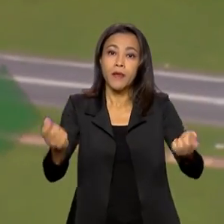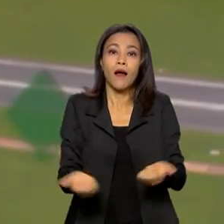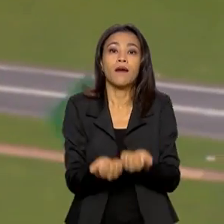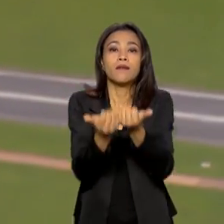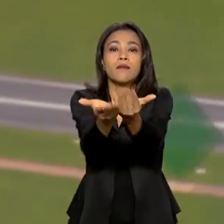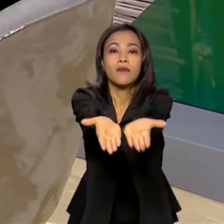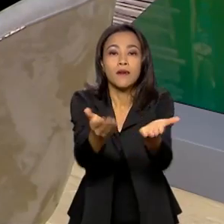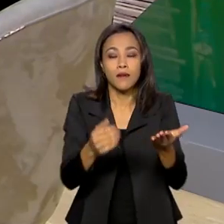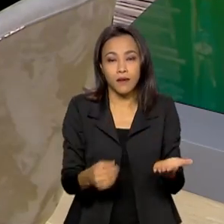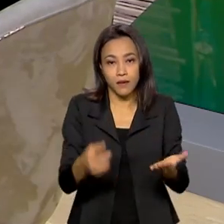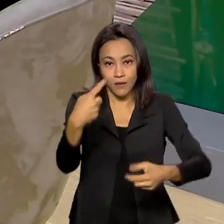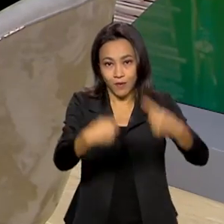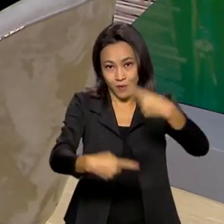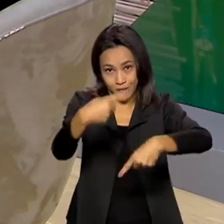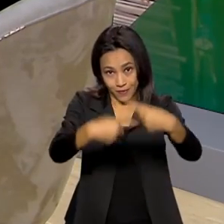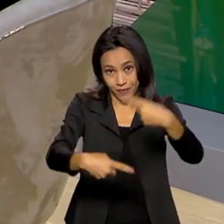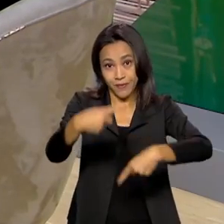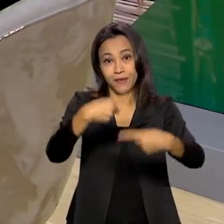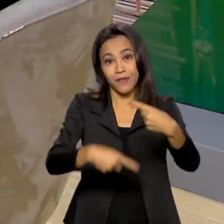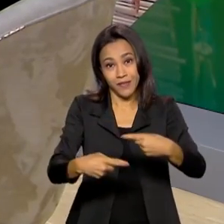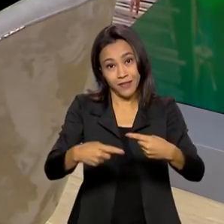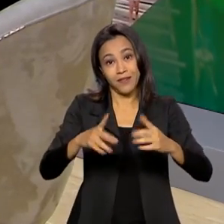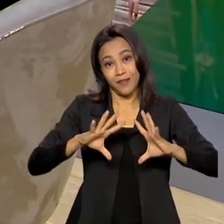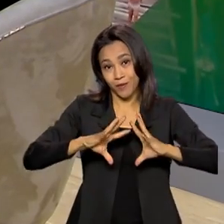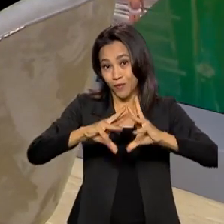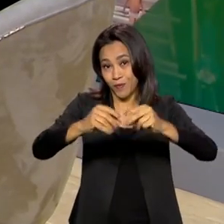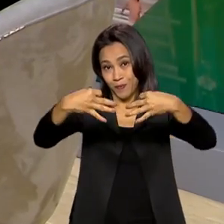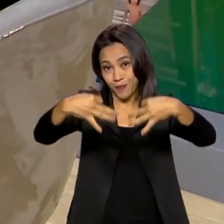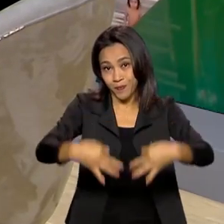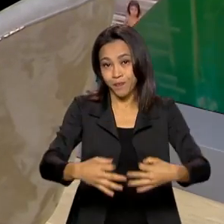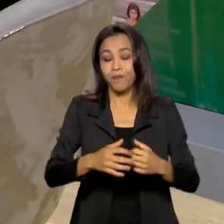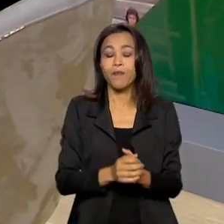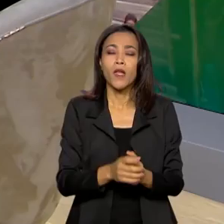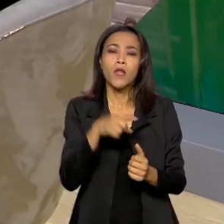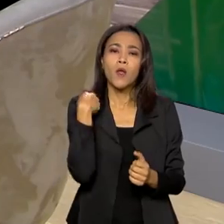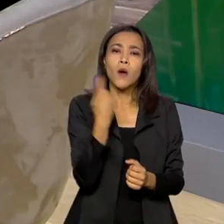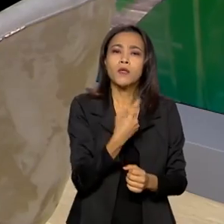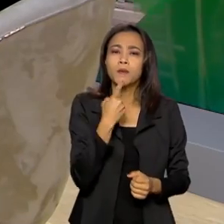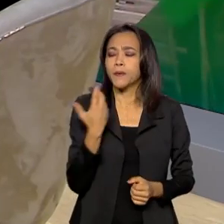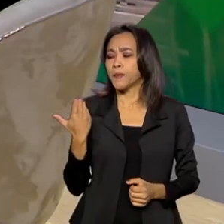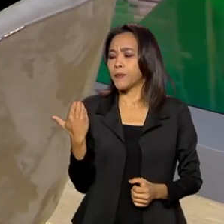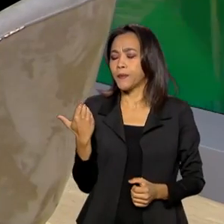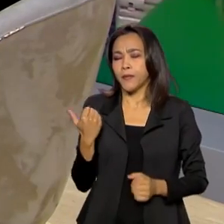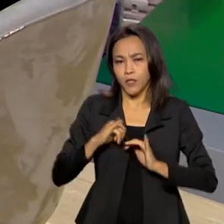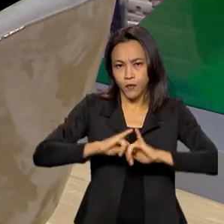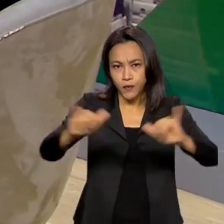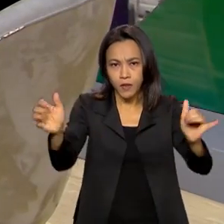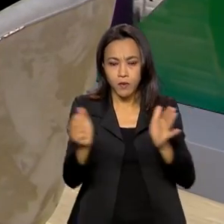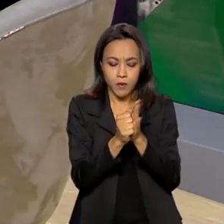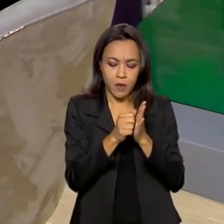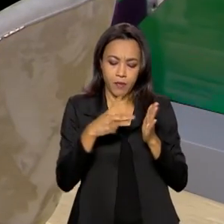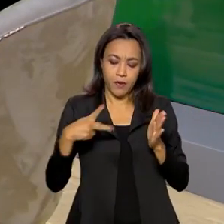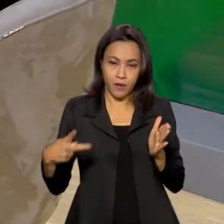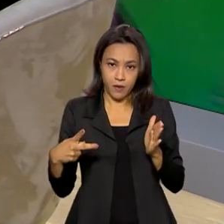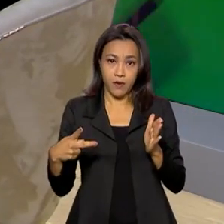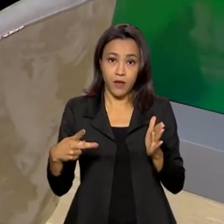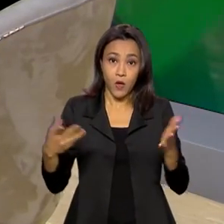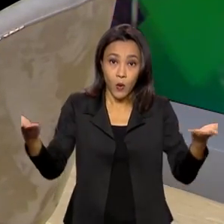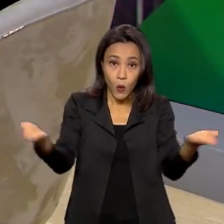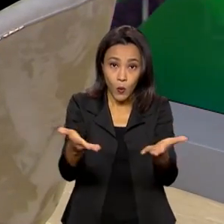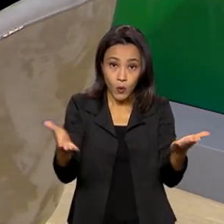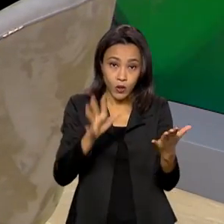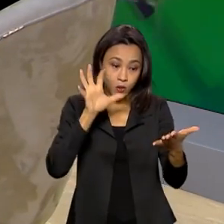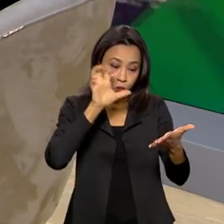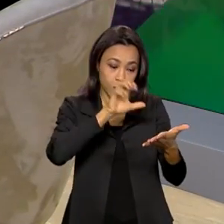a execução da política pública como um todo prova disso que lançamos recentemente o aplicativo no cadastro único hoje